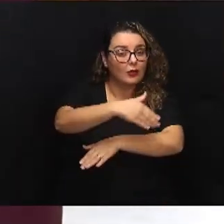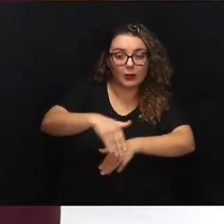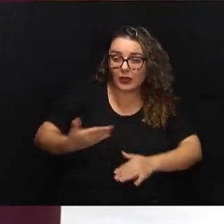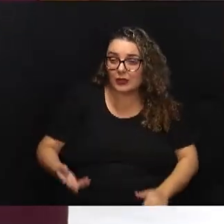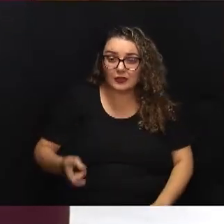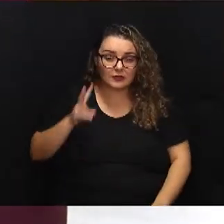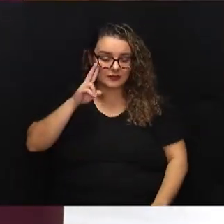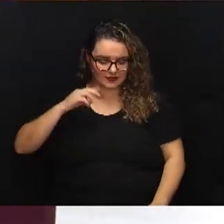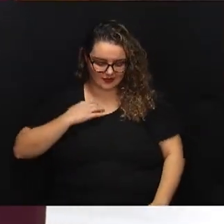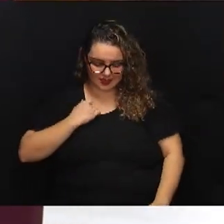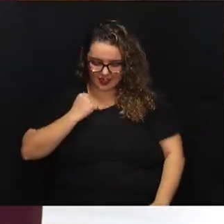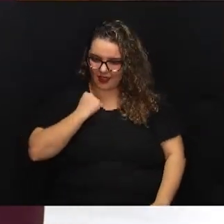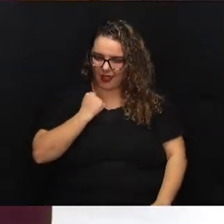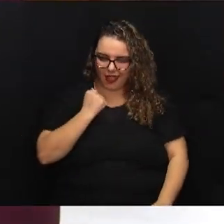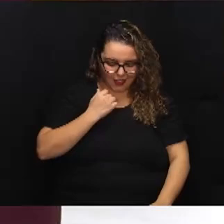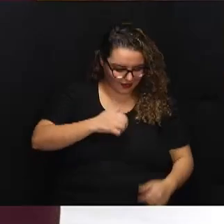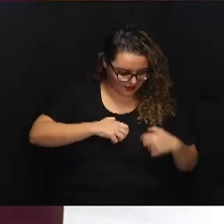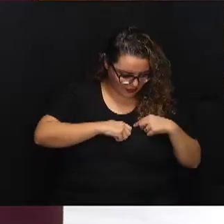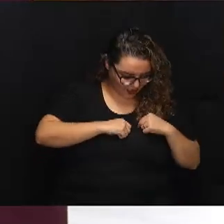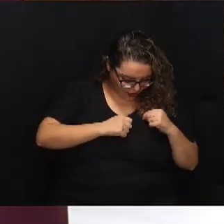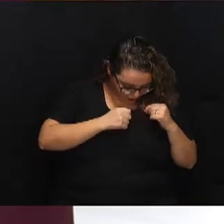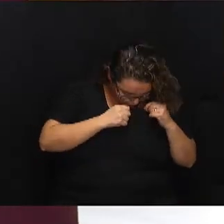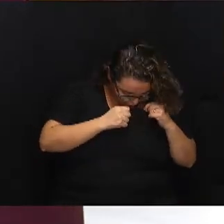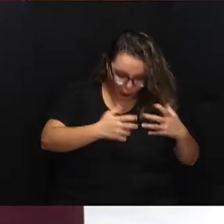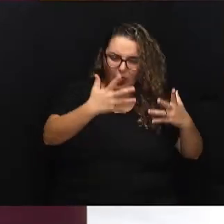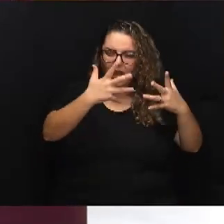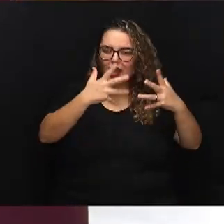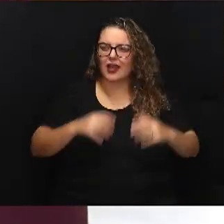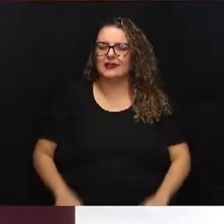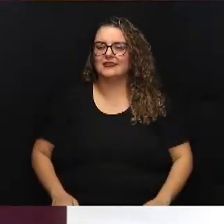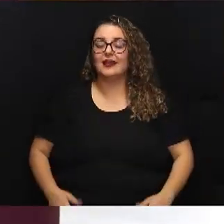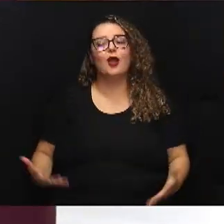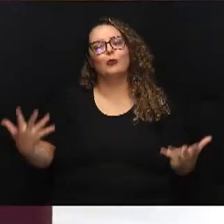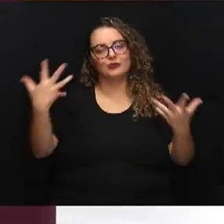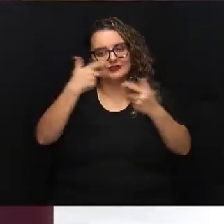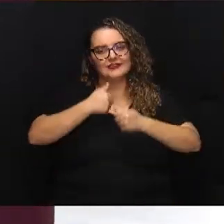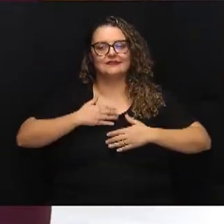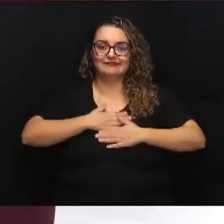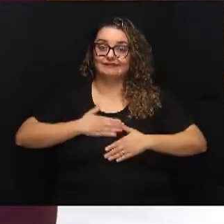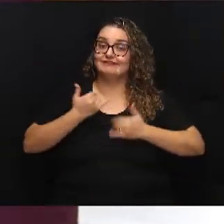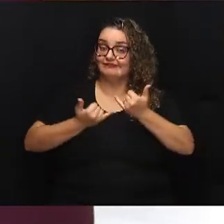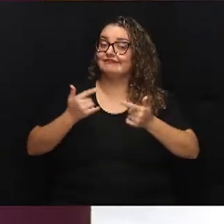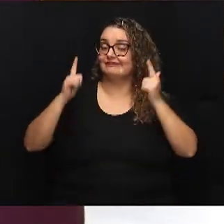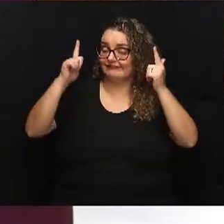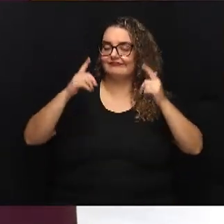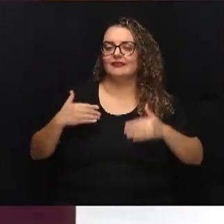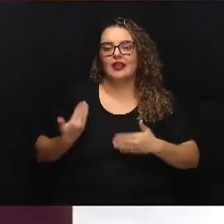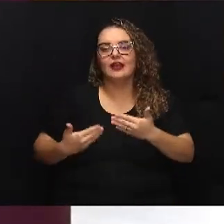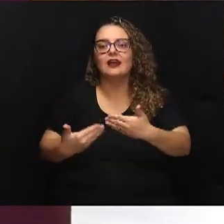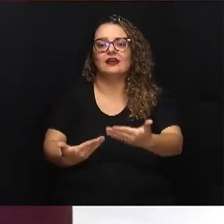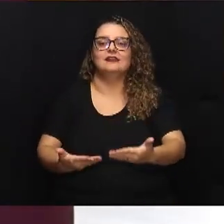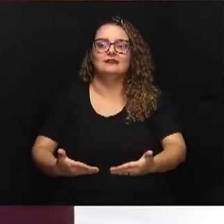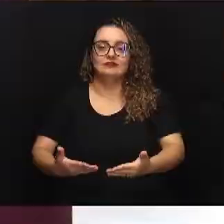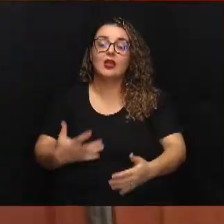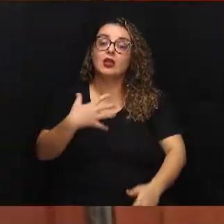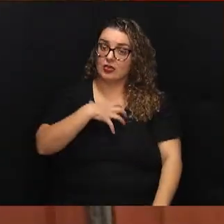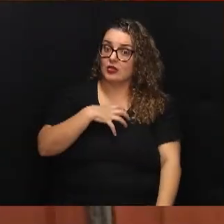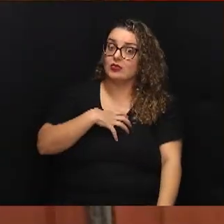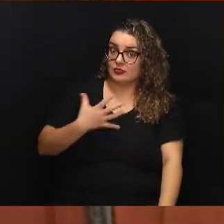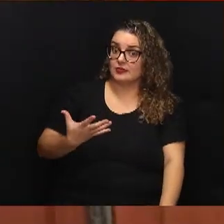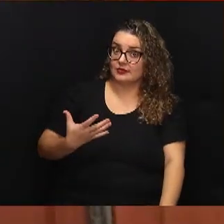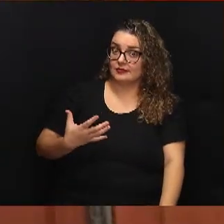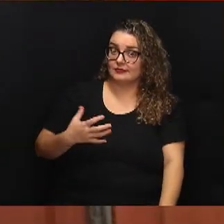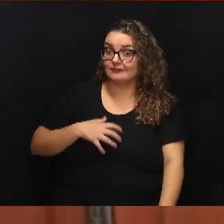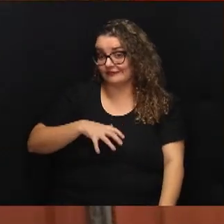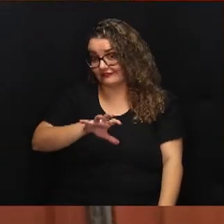as camisas. É muito, muito bonito assim, o entretenimento que gera e a forma como se dá. Mexe